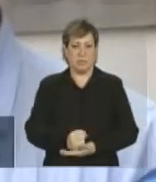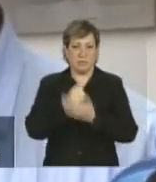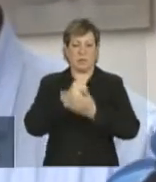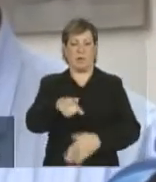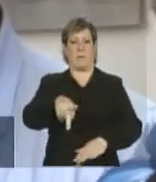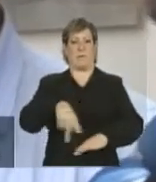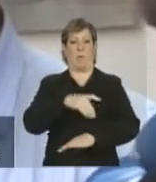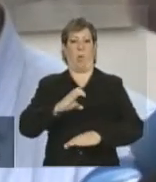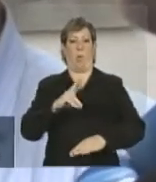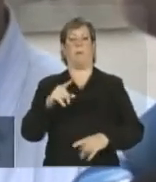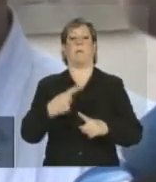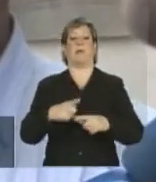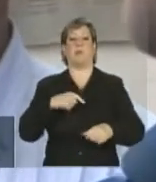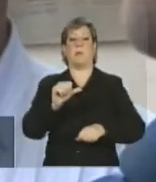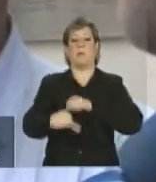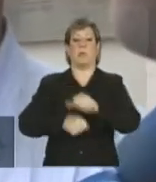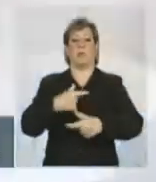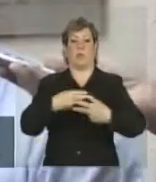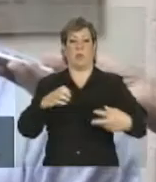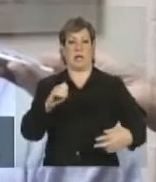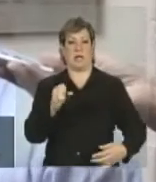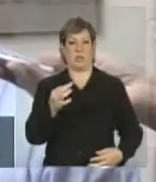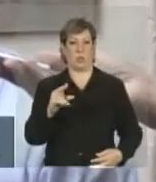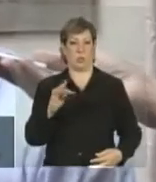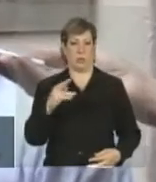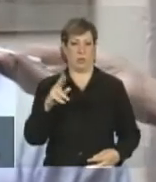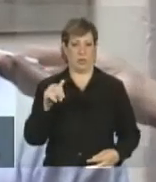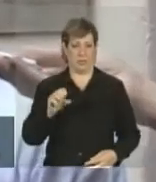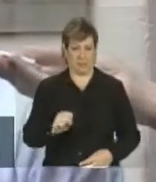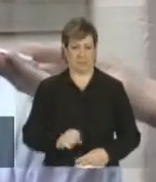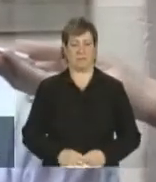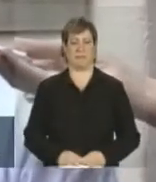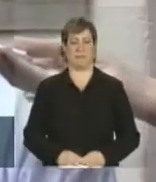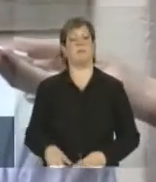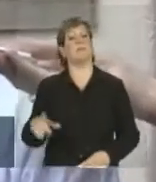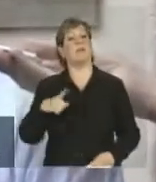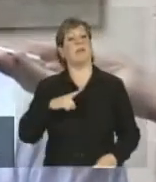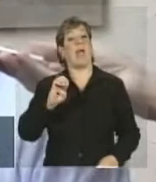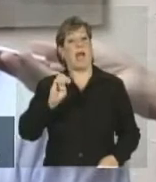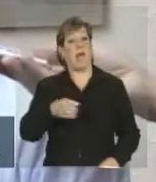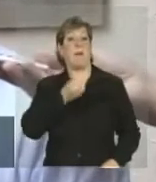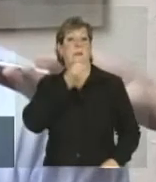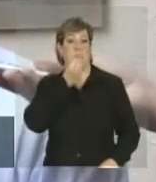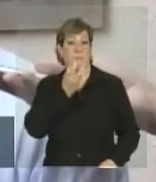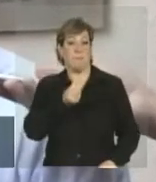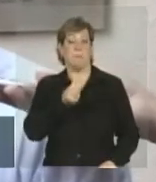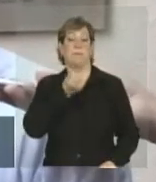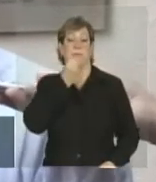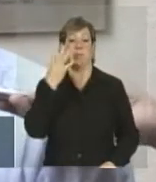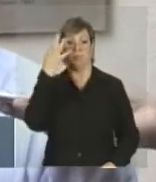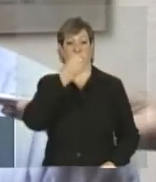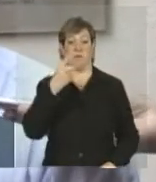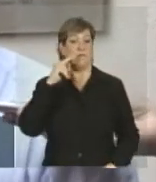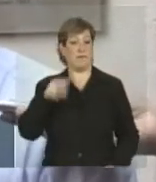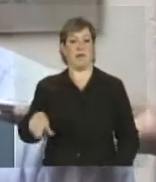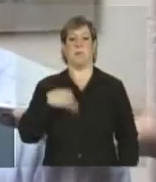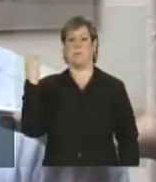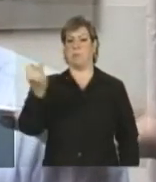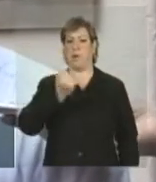que passa por mudanças estruturais. É muito bonito a gente ver a importância que o Brasil